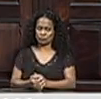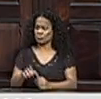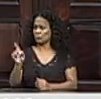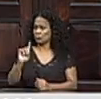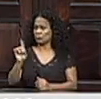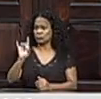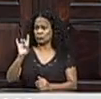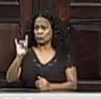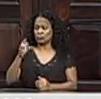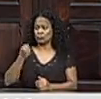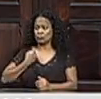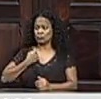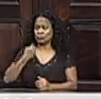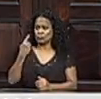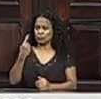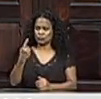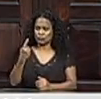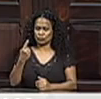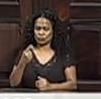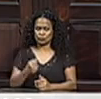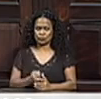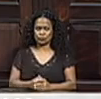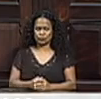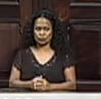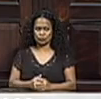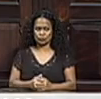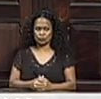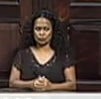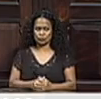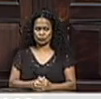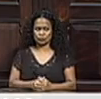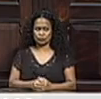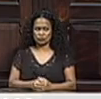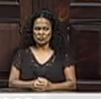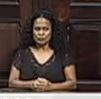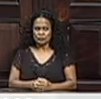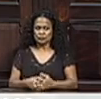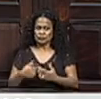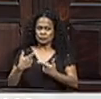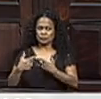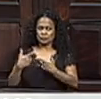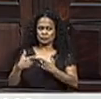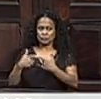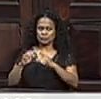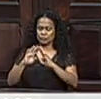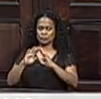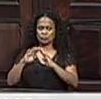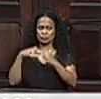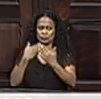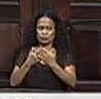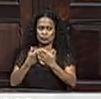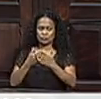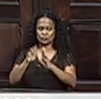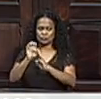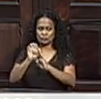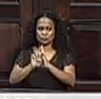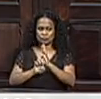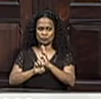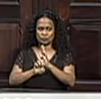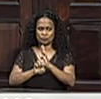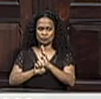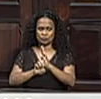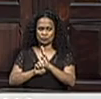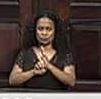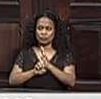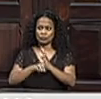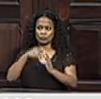Ok. Deputado Gilberto Palmares. Deputado Tutuca, é porque lá no Colégio de Líderes tem duas emendas, deputado Tutuca, que foi